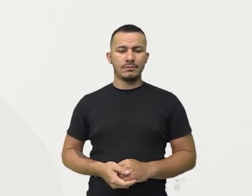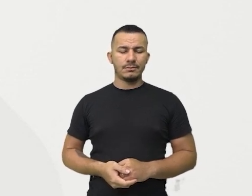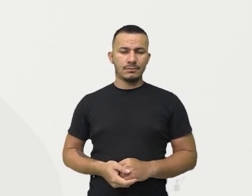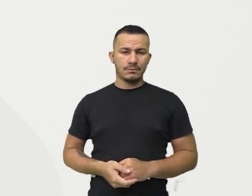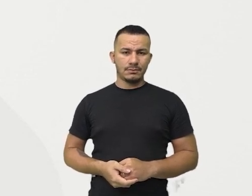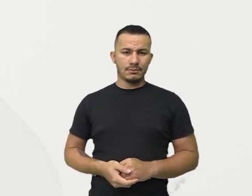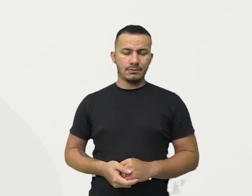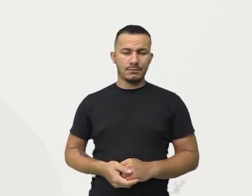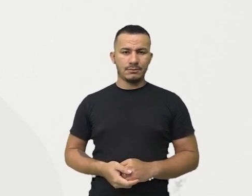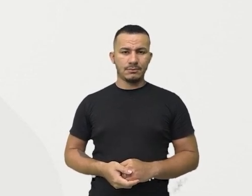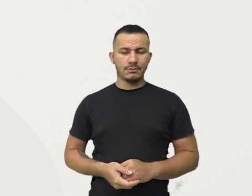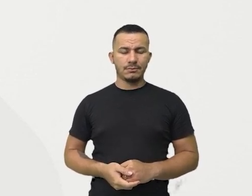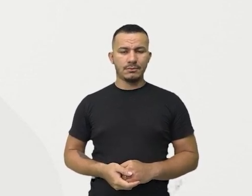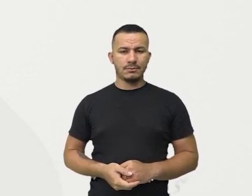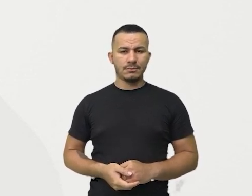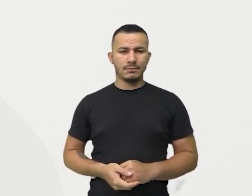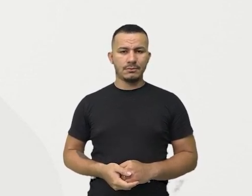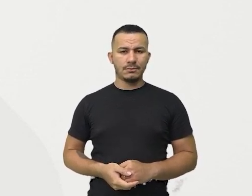Vejamos então.